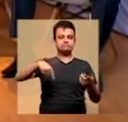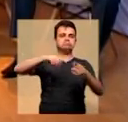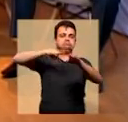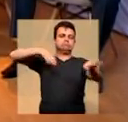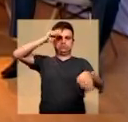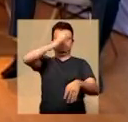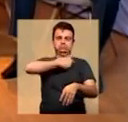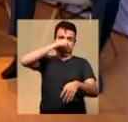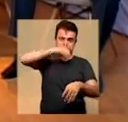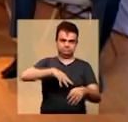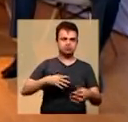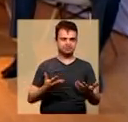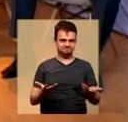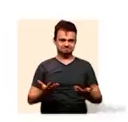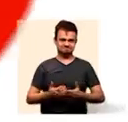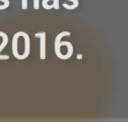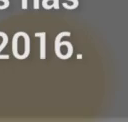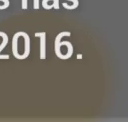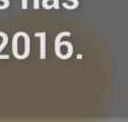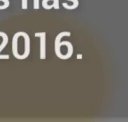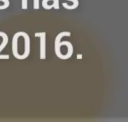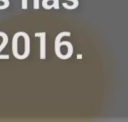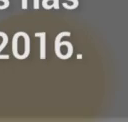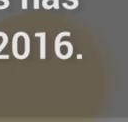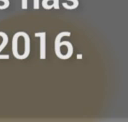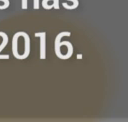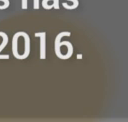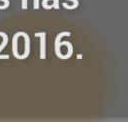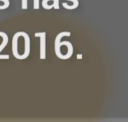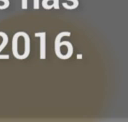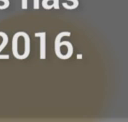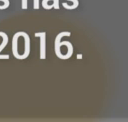trânsito aqui em São José do Rio Preto. Não saia daí.